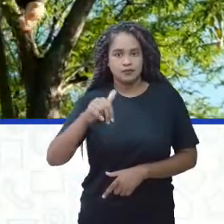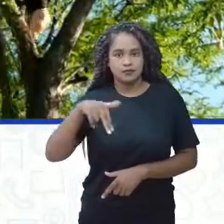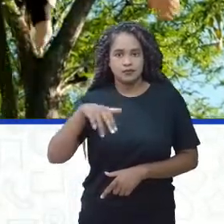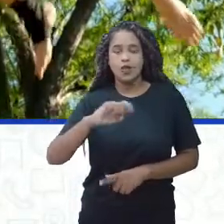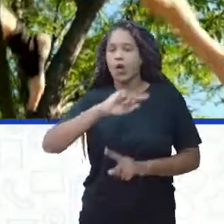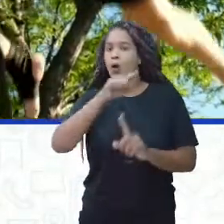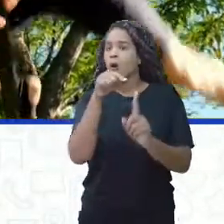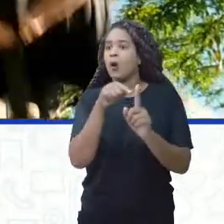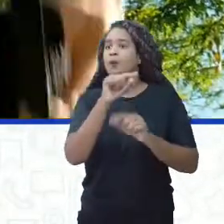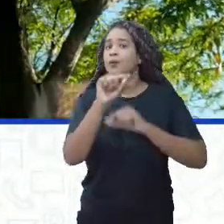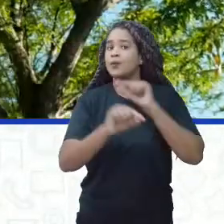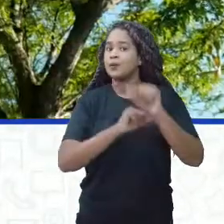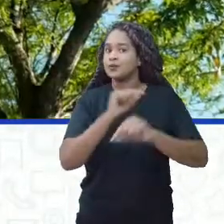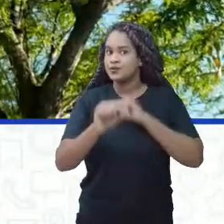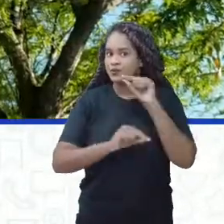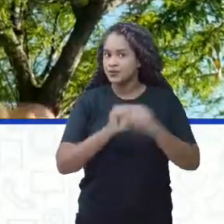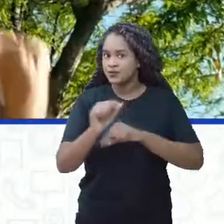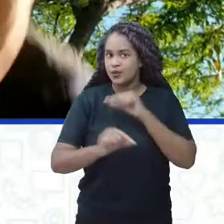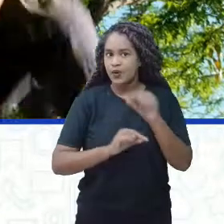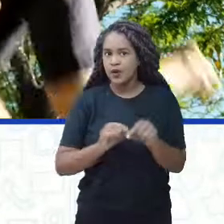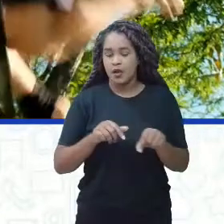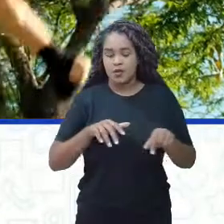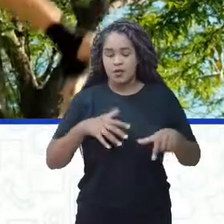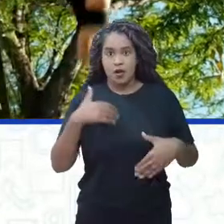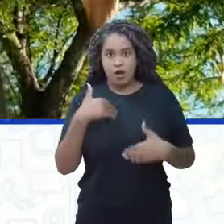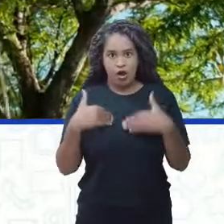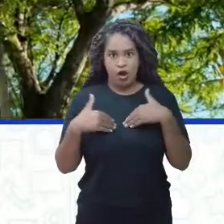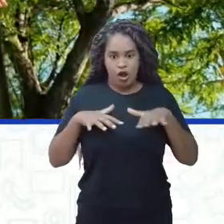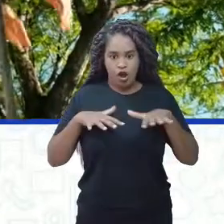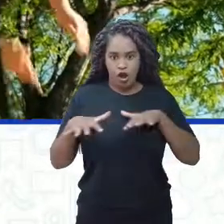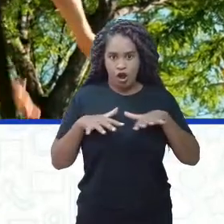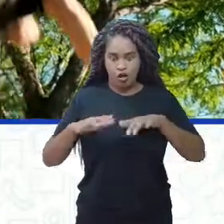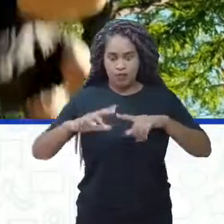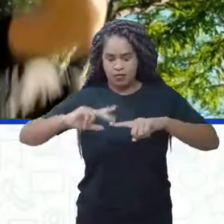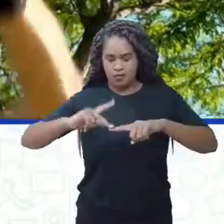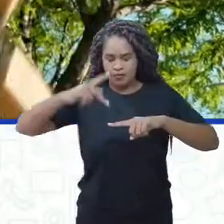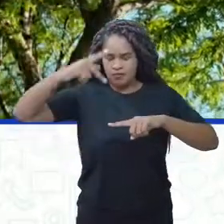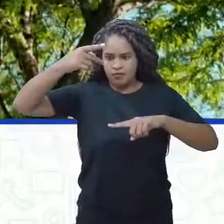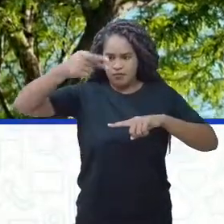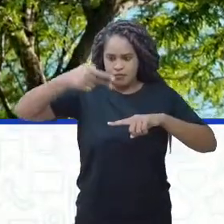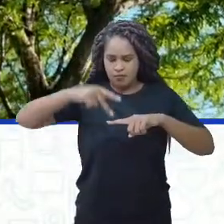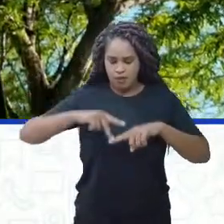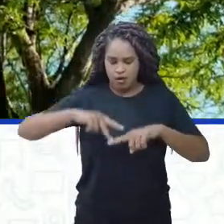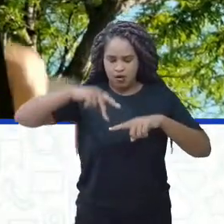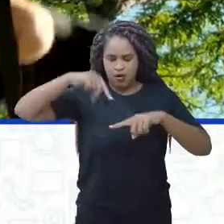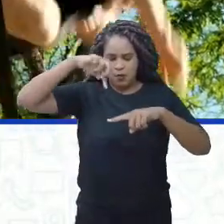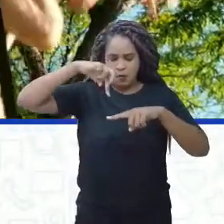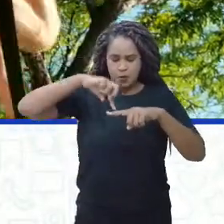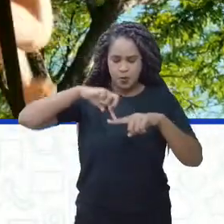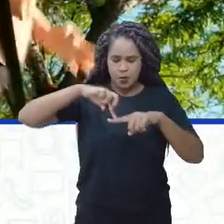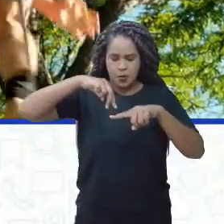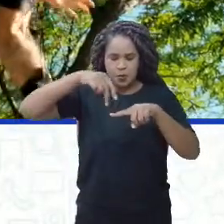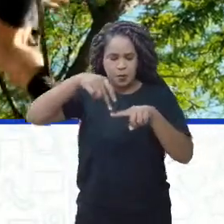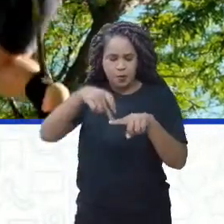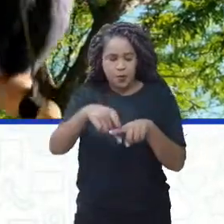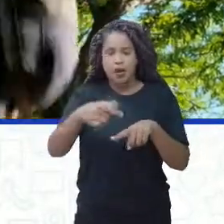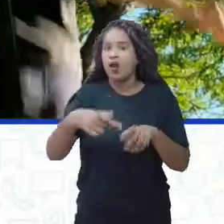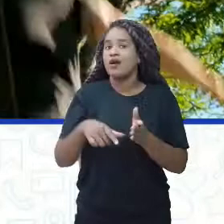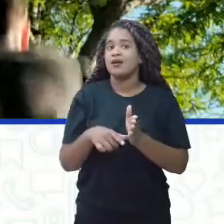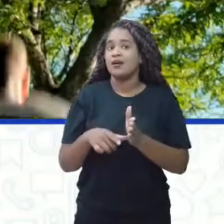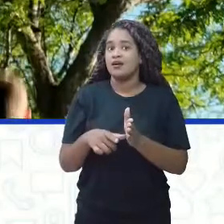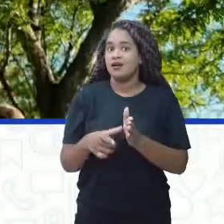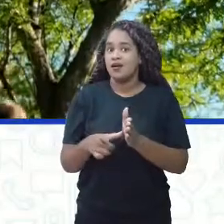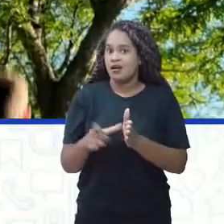manobras. Vejam que a outra ele não tinha essa questão bem específica da manobra. A modalidade de trickline